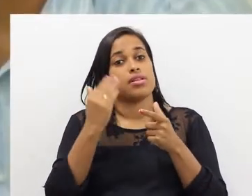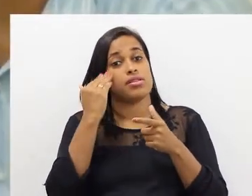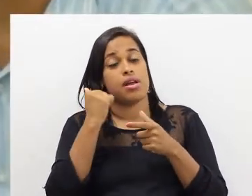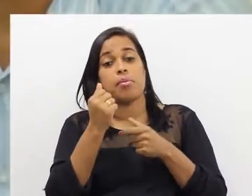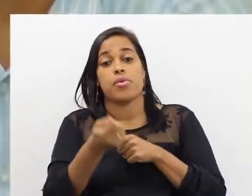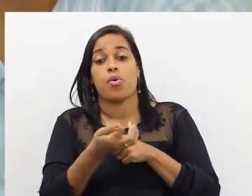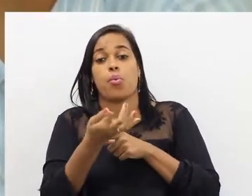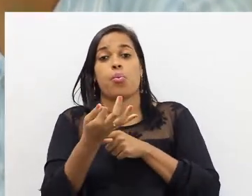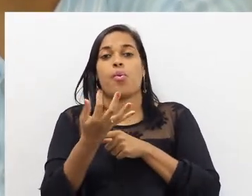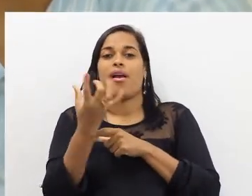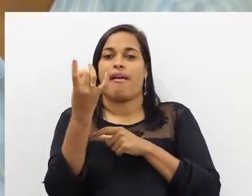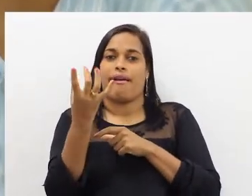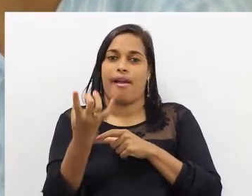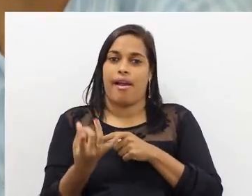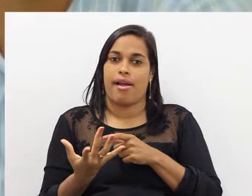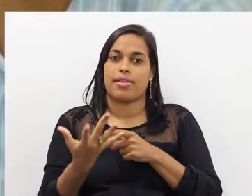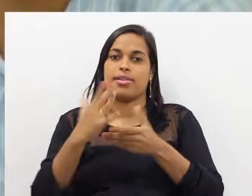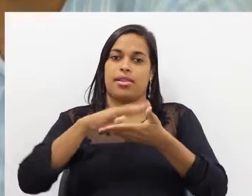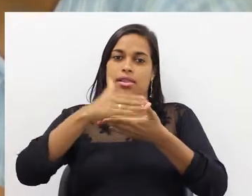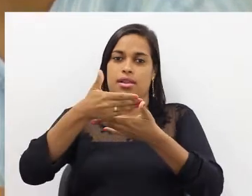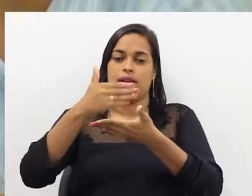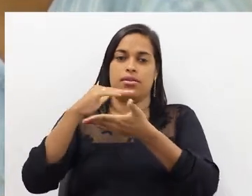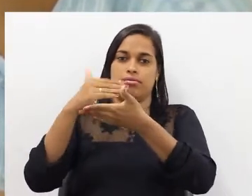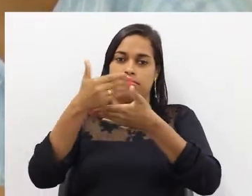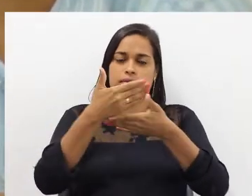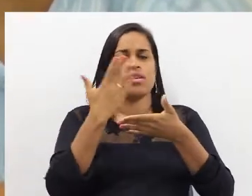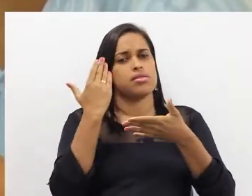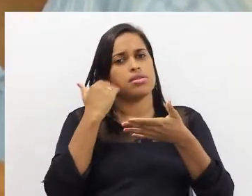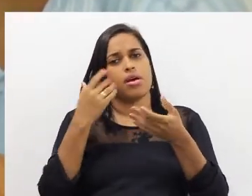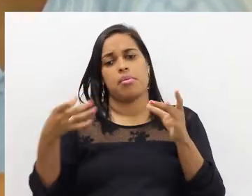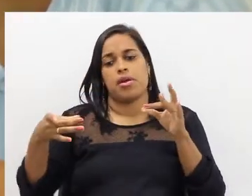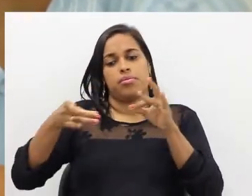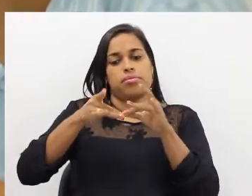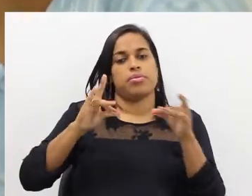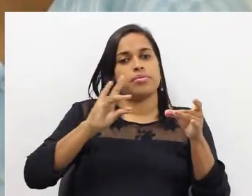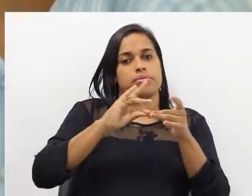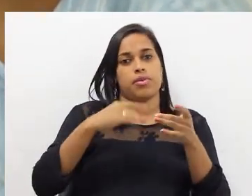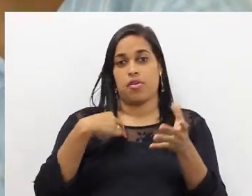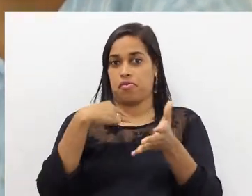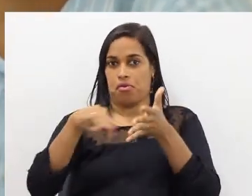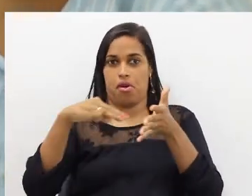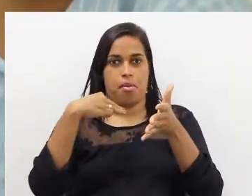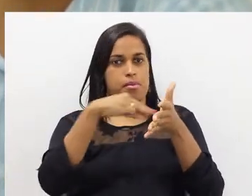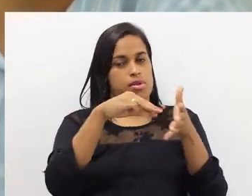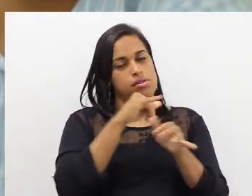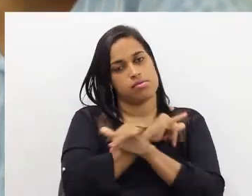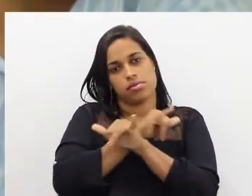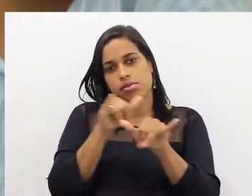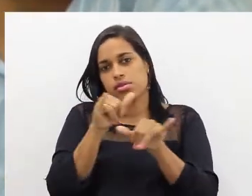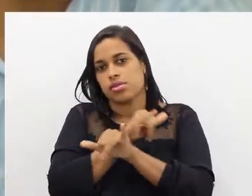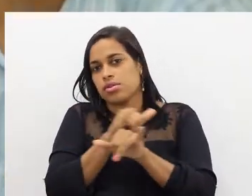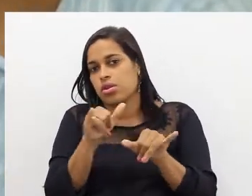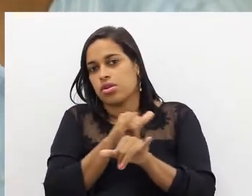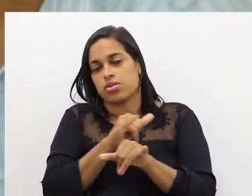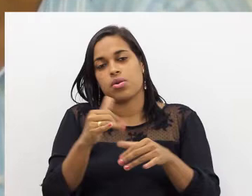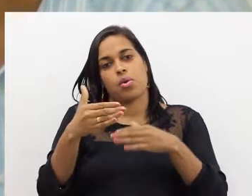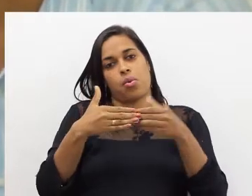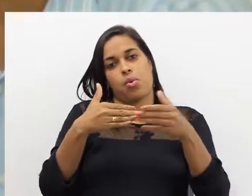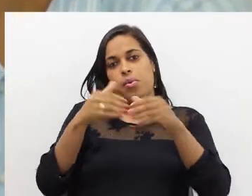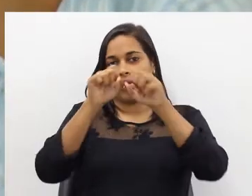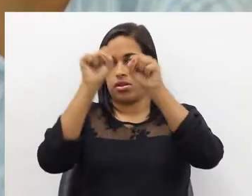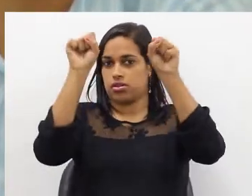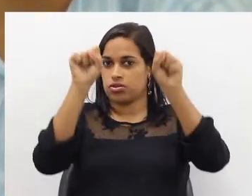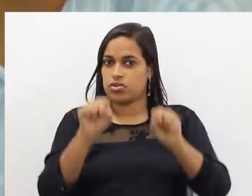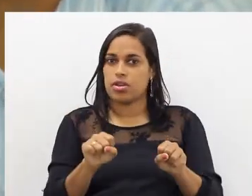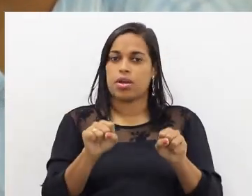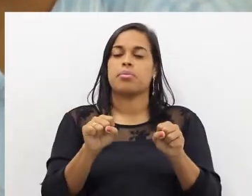um dado para a máquina B, apenas essas duas máquinas funcionam transmitindo dados, seja ele em half duplex, tá lembrado? Ou full